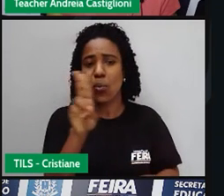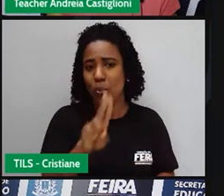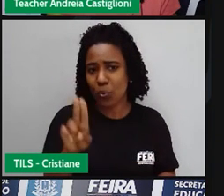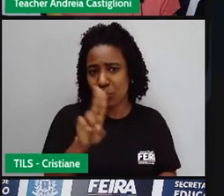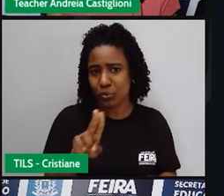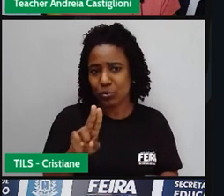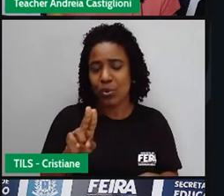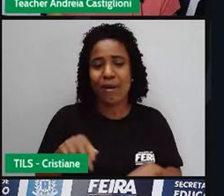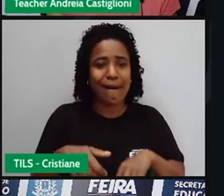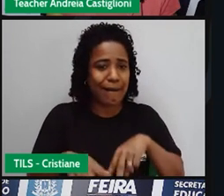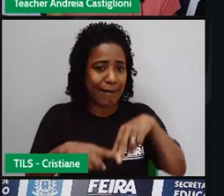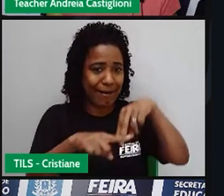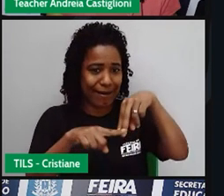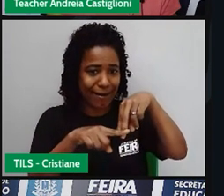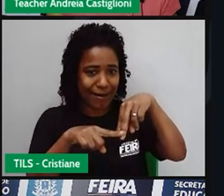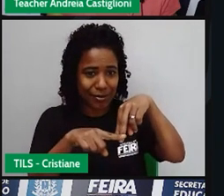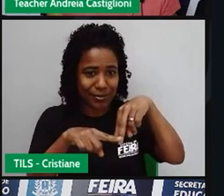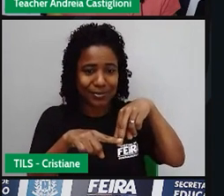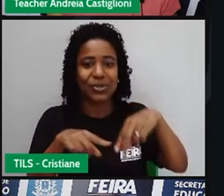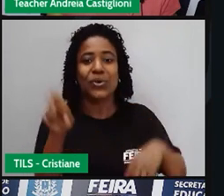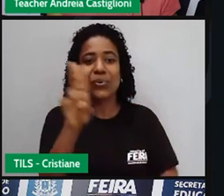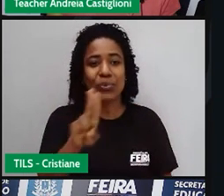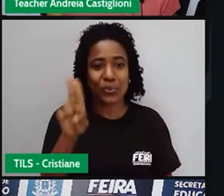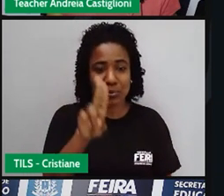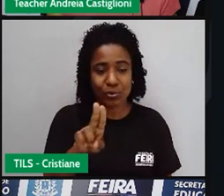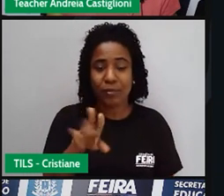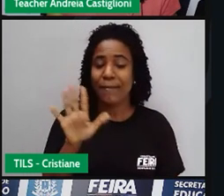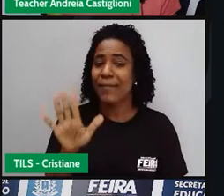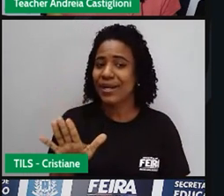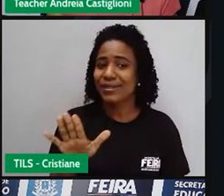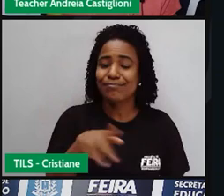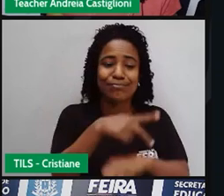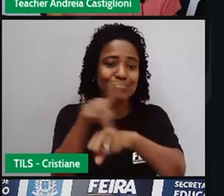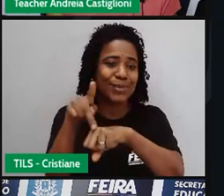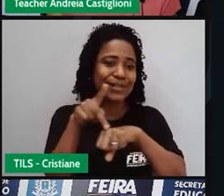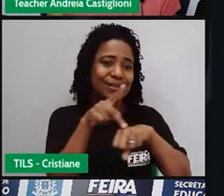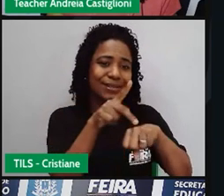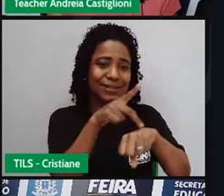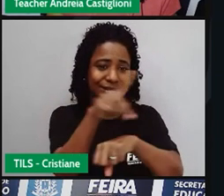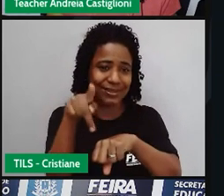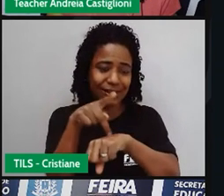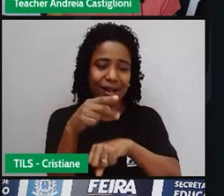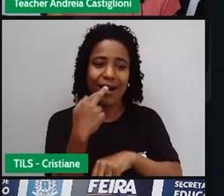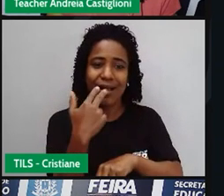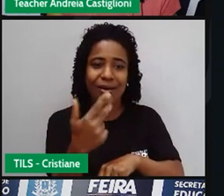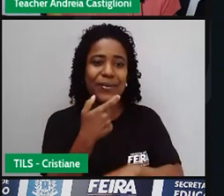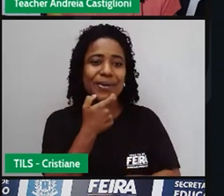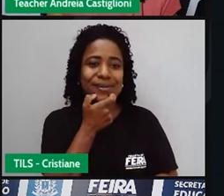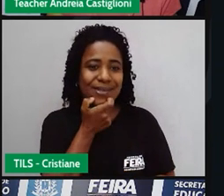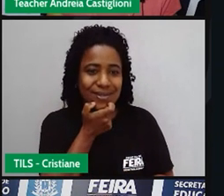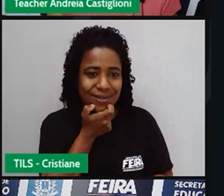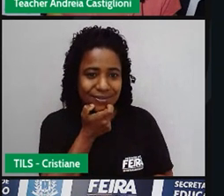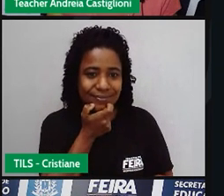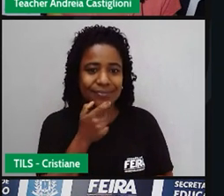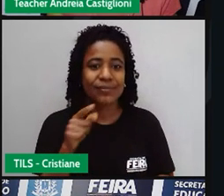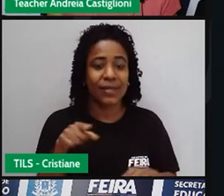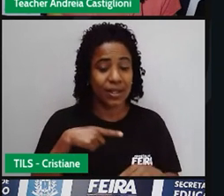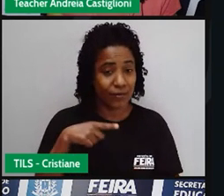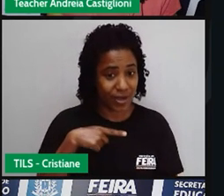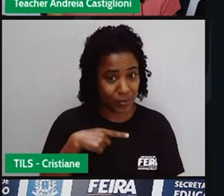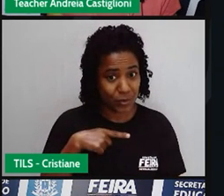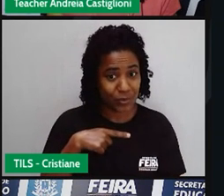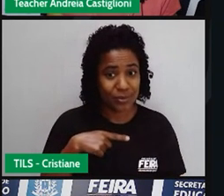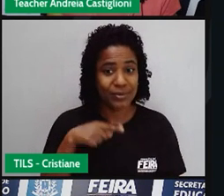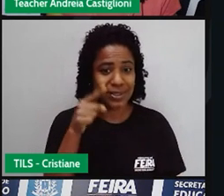jeans mas há uma diferença nos Estados Unidos e nos países que falam a limpeza existe o verbo tutor